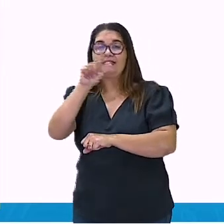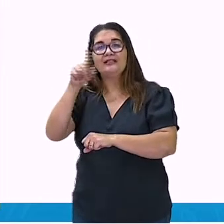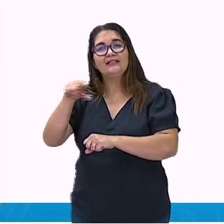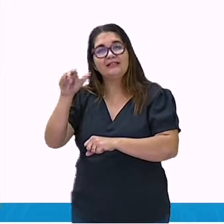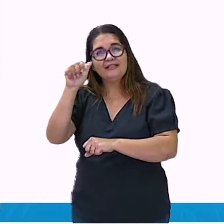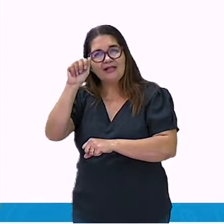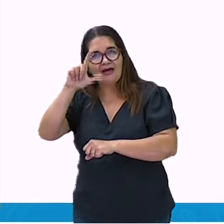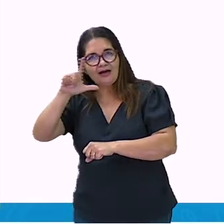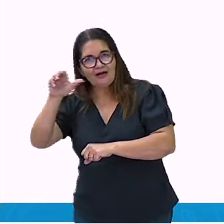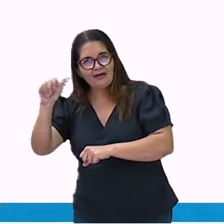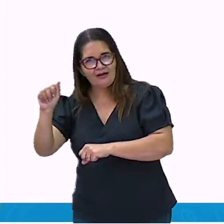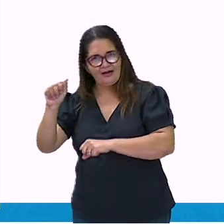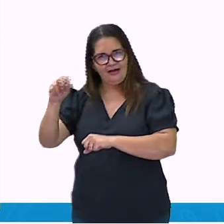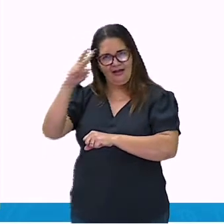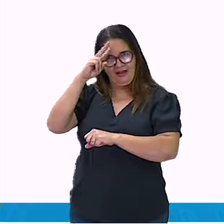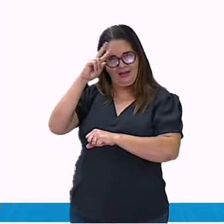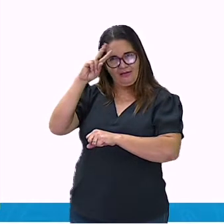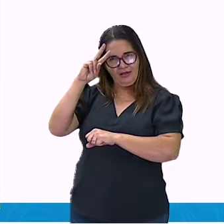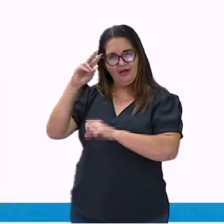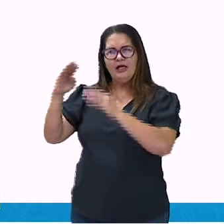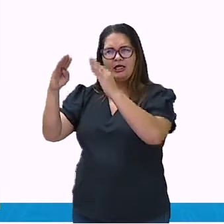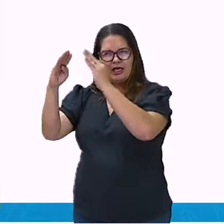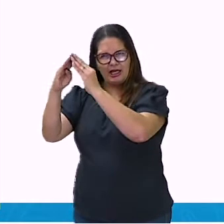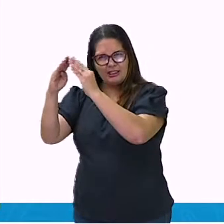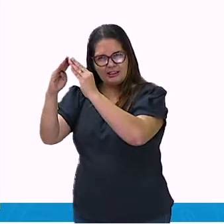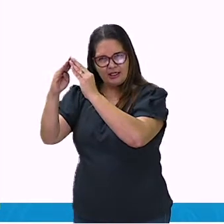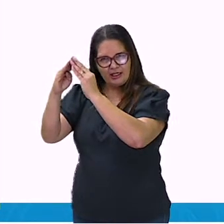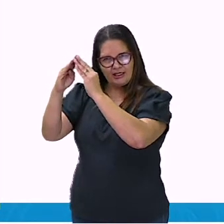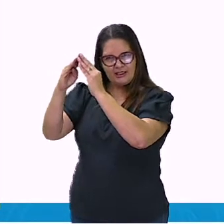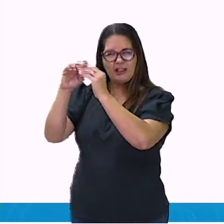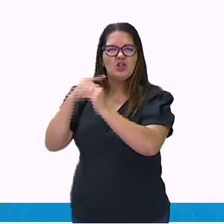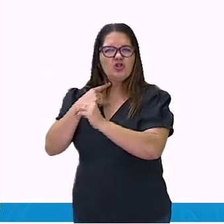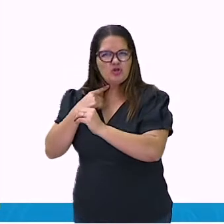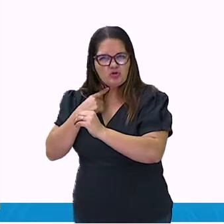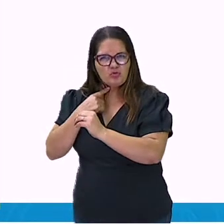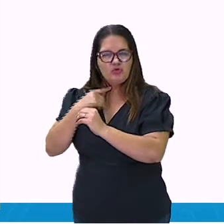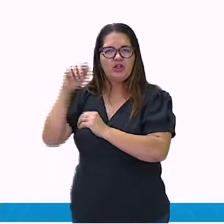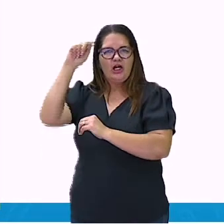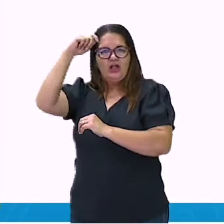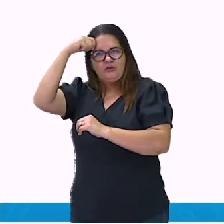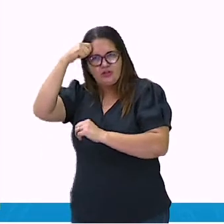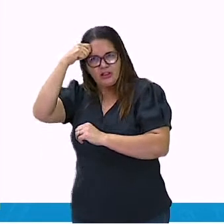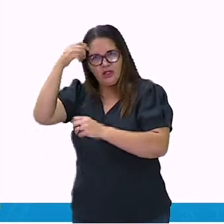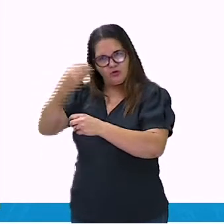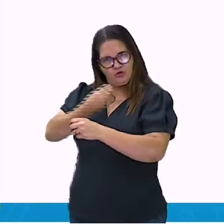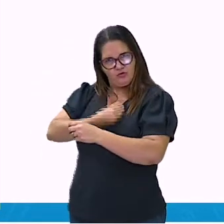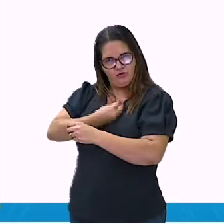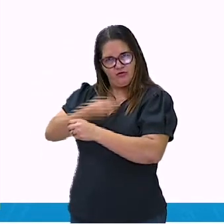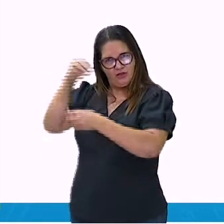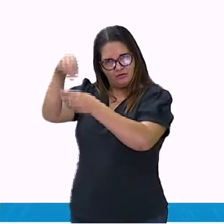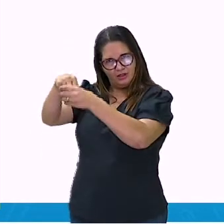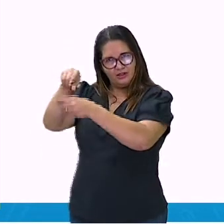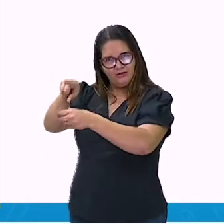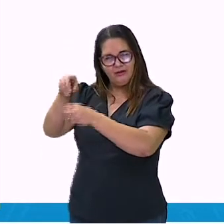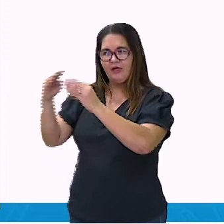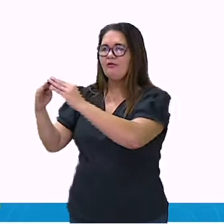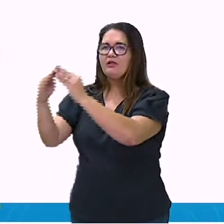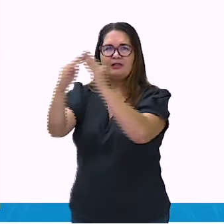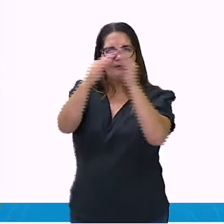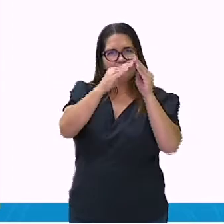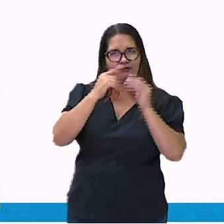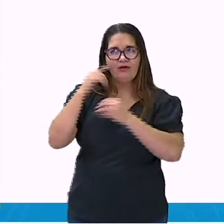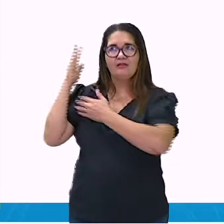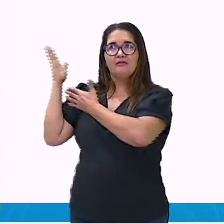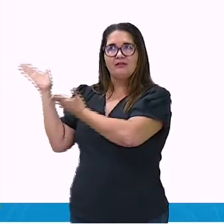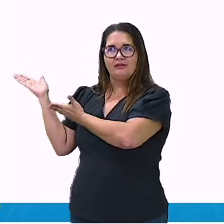dessa propriedade, o canavial, porque era monocultor, então toda uma extensão de terra era